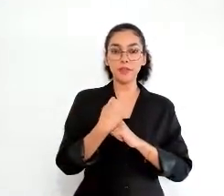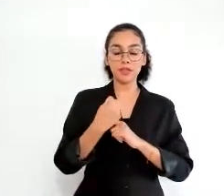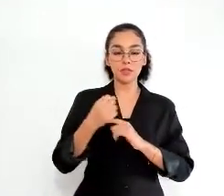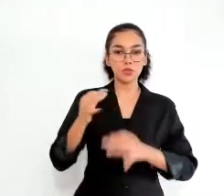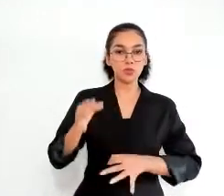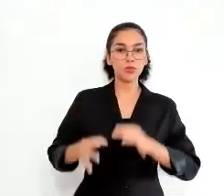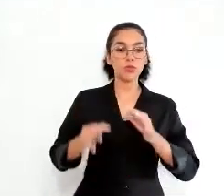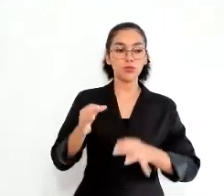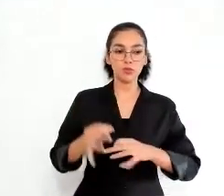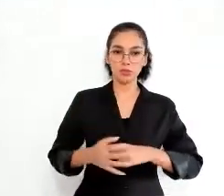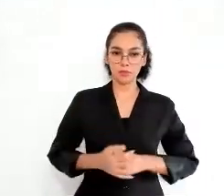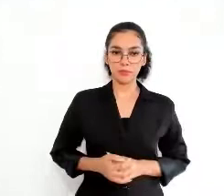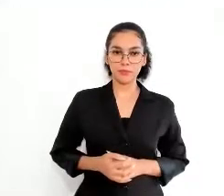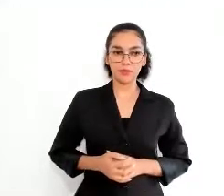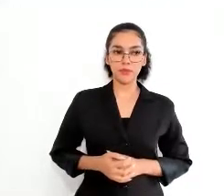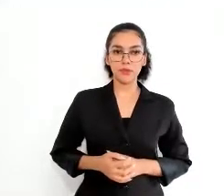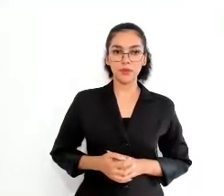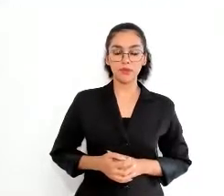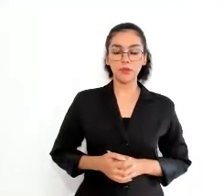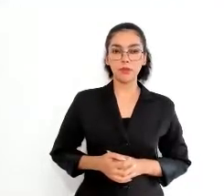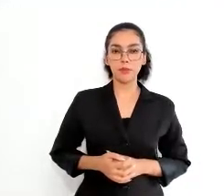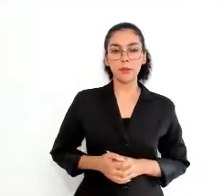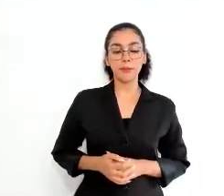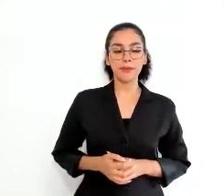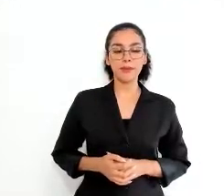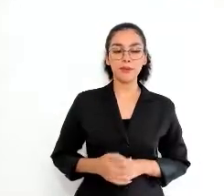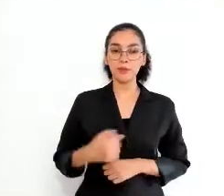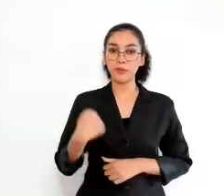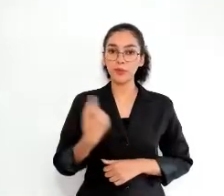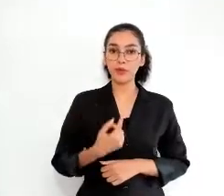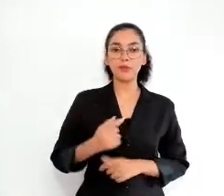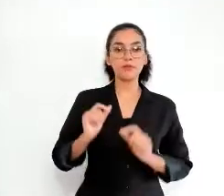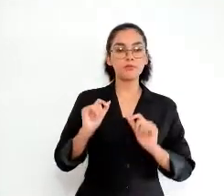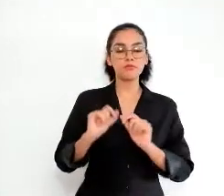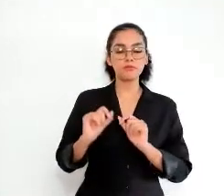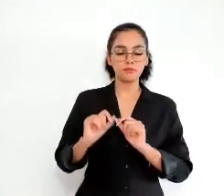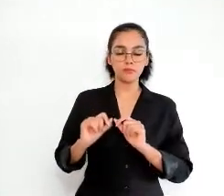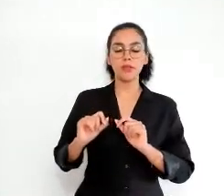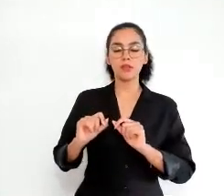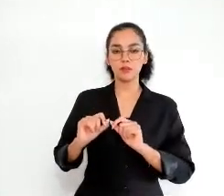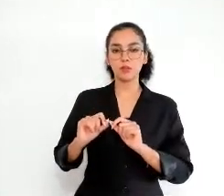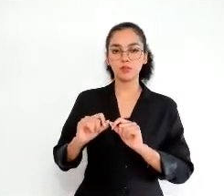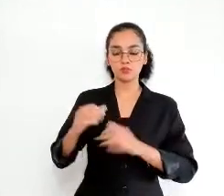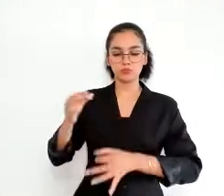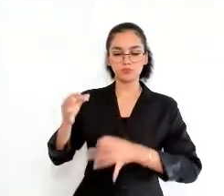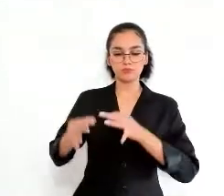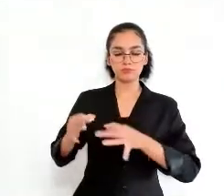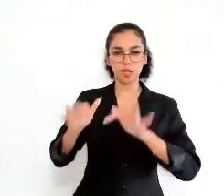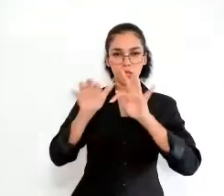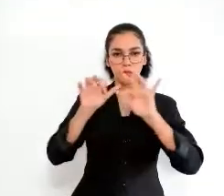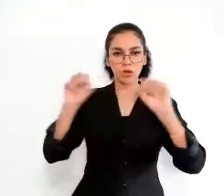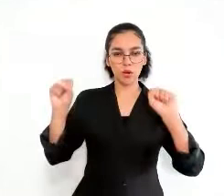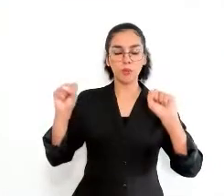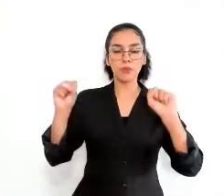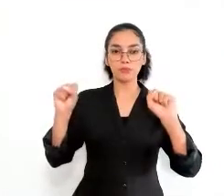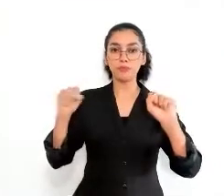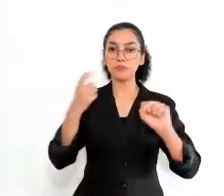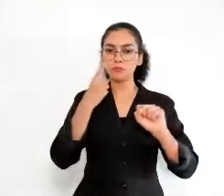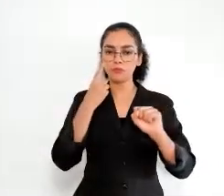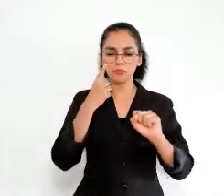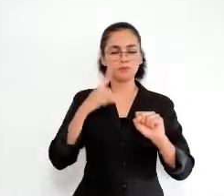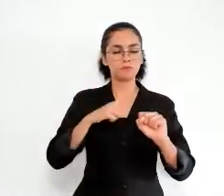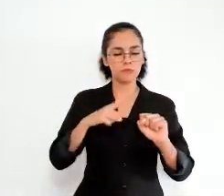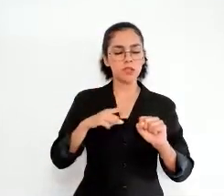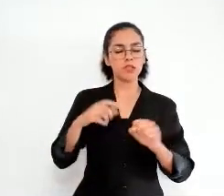Confesso que nós que fazemos o pleno do Tribunal de Justiça tivemos dificuldades para chegar